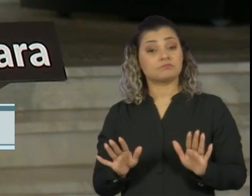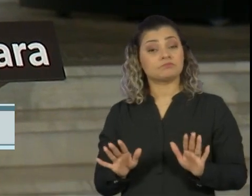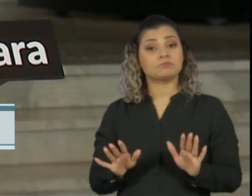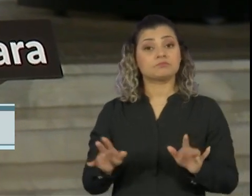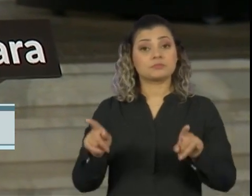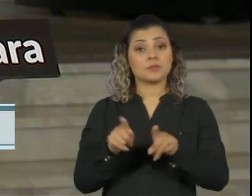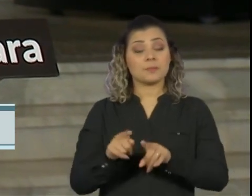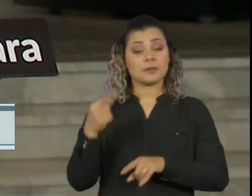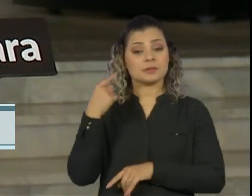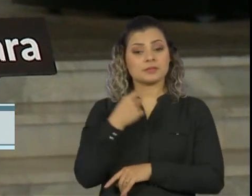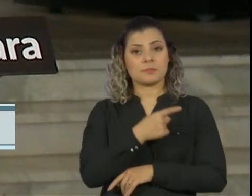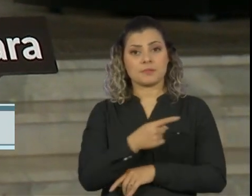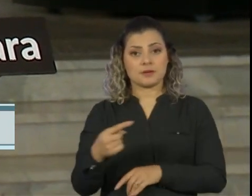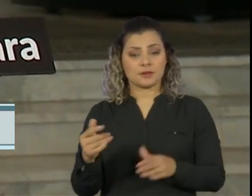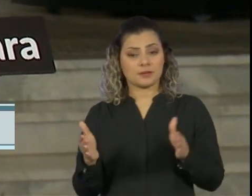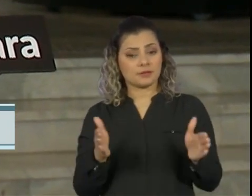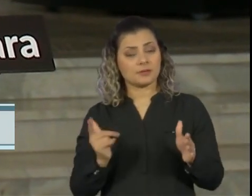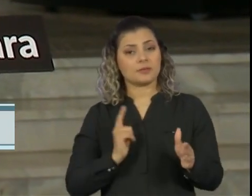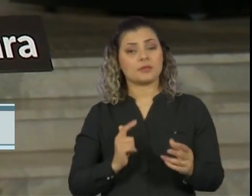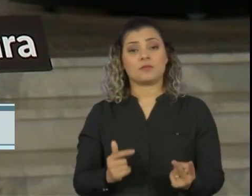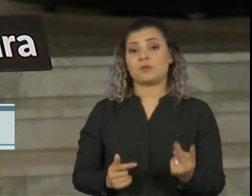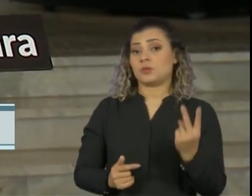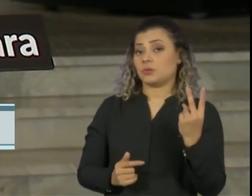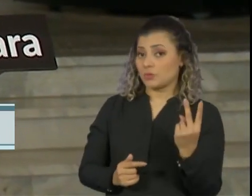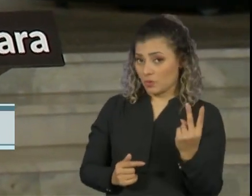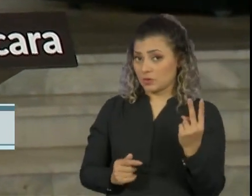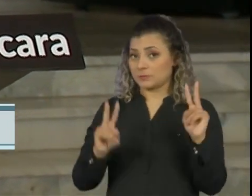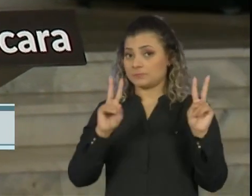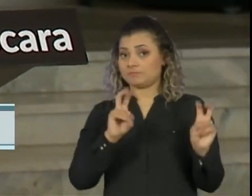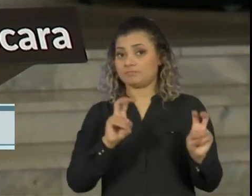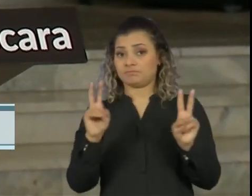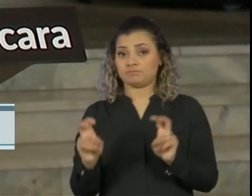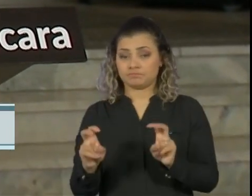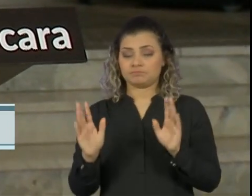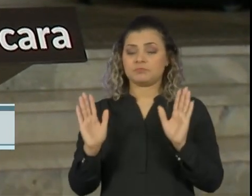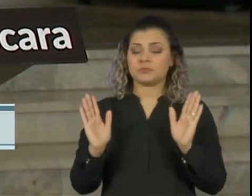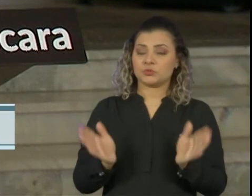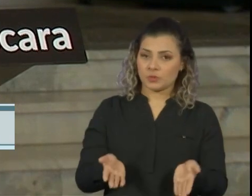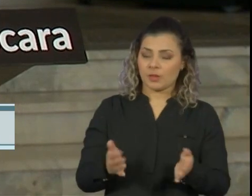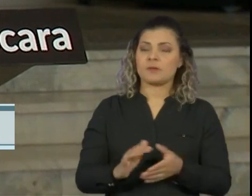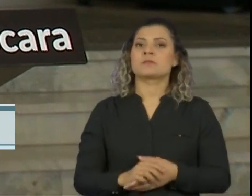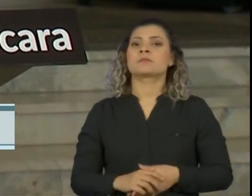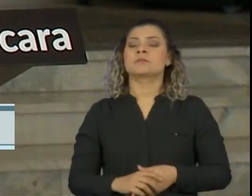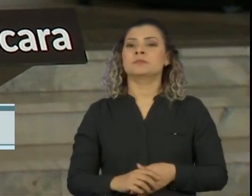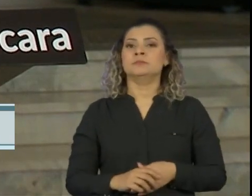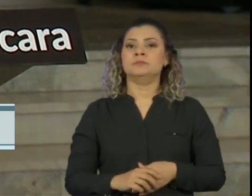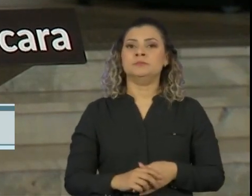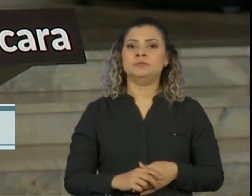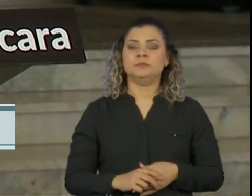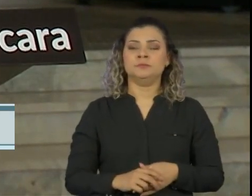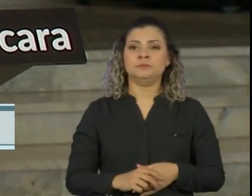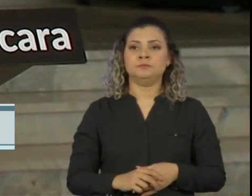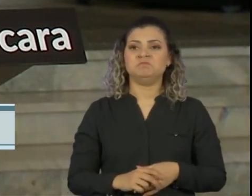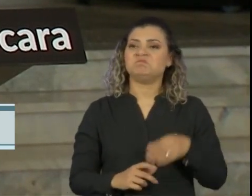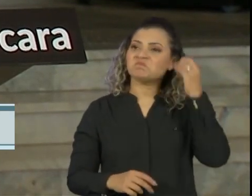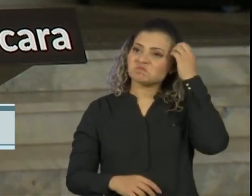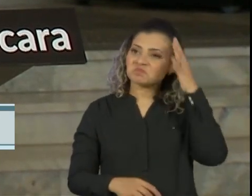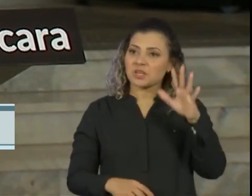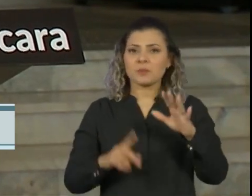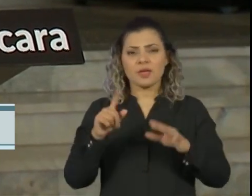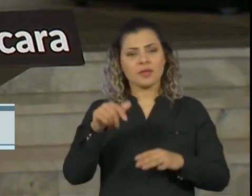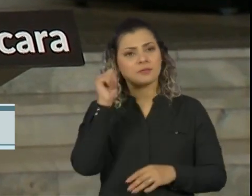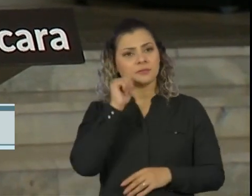Nessa semana, a gente teve 2 questionamentos feitos se não me falha a memória, pela